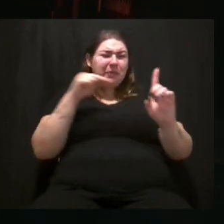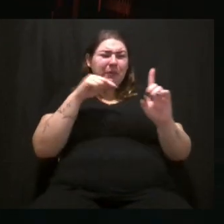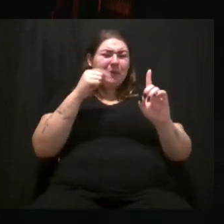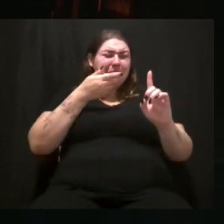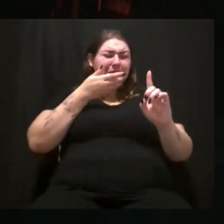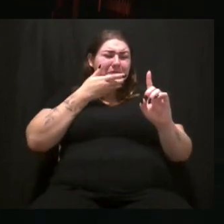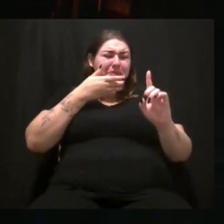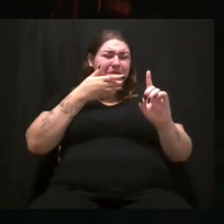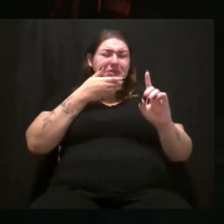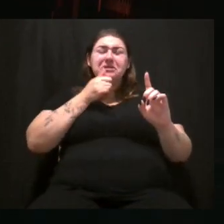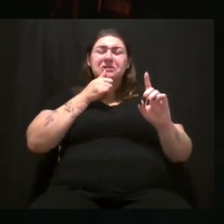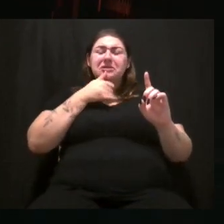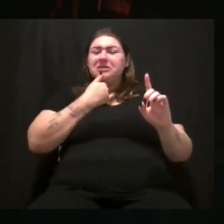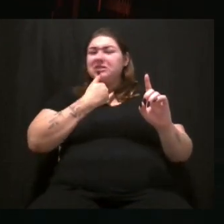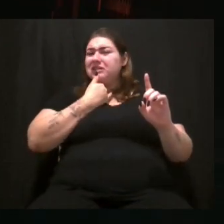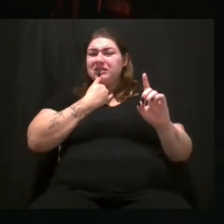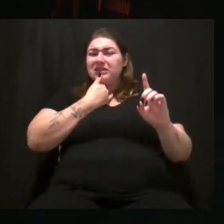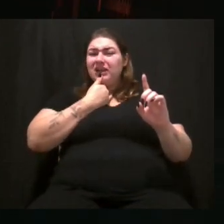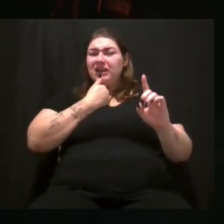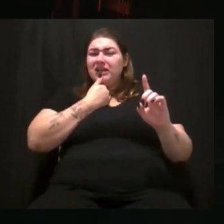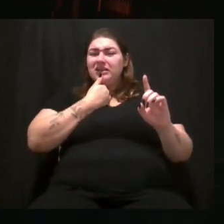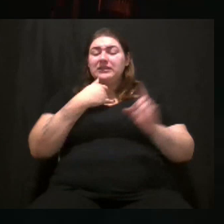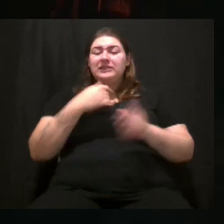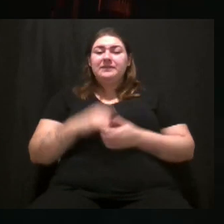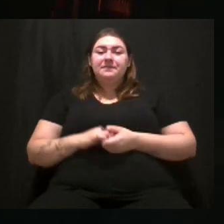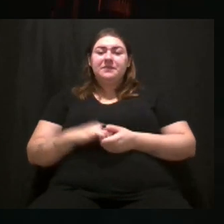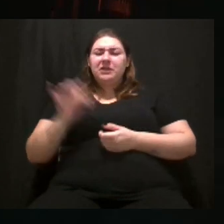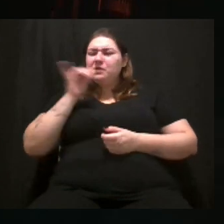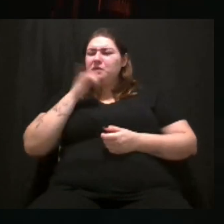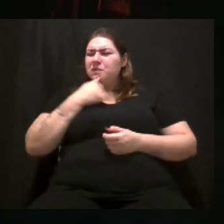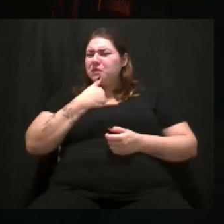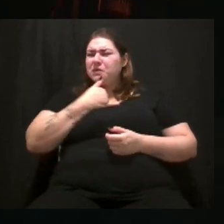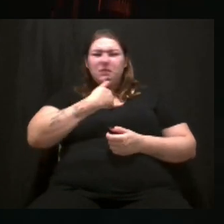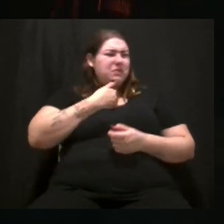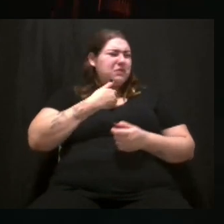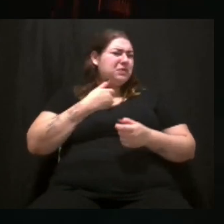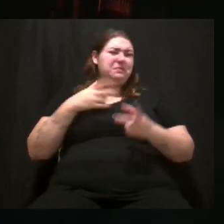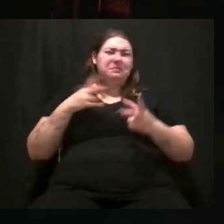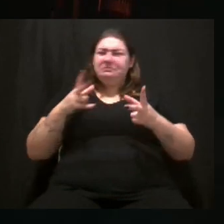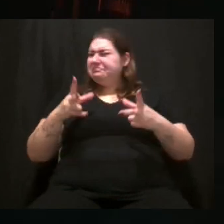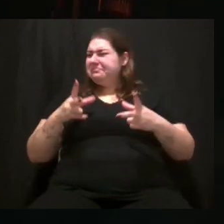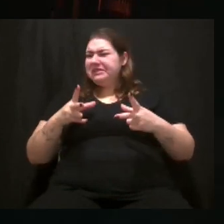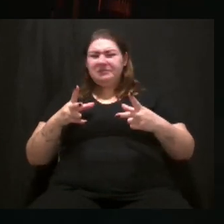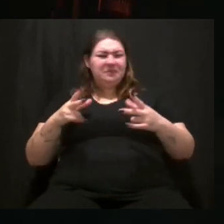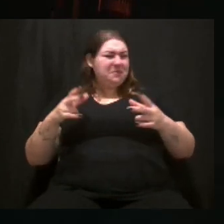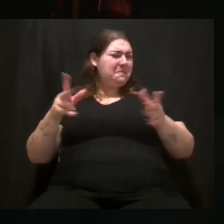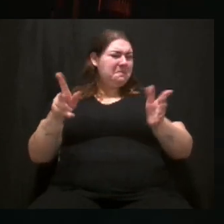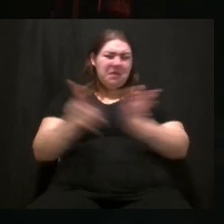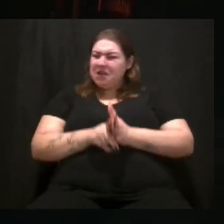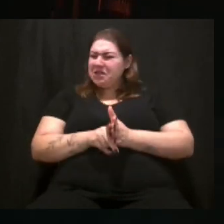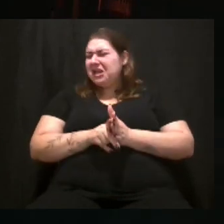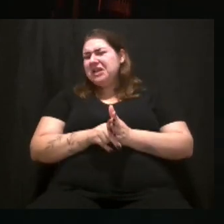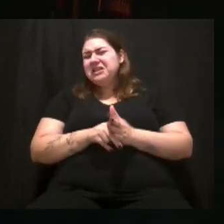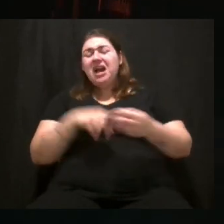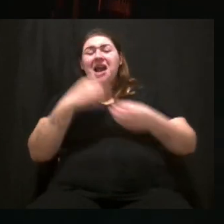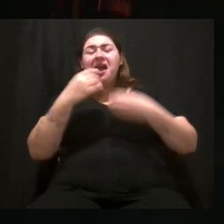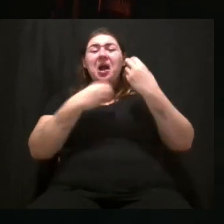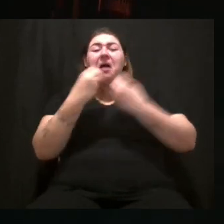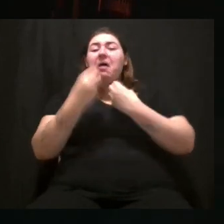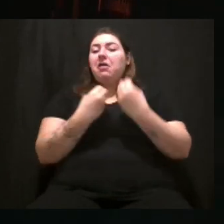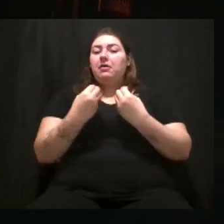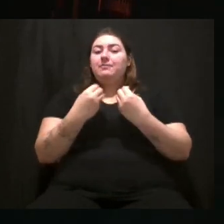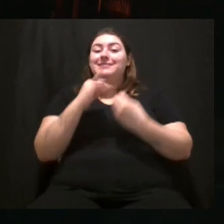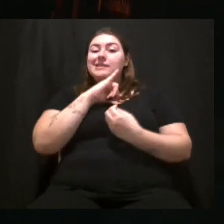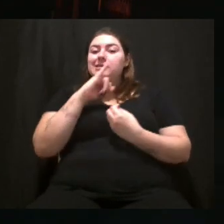de culpa, aliado com frustração, aliado com falta de pertencimento. Como é que fica isso? Se não tiver